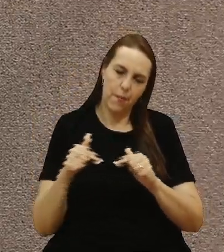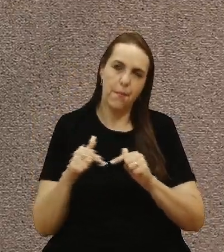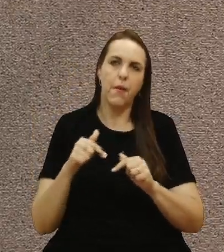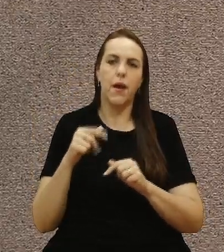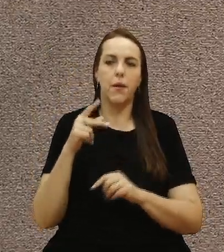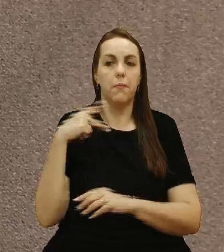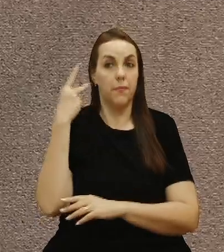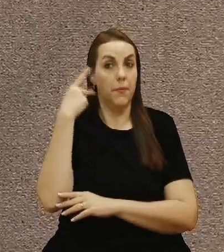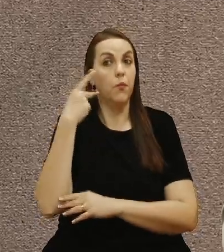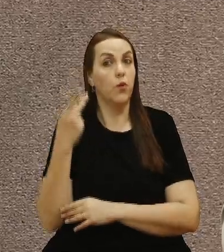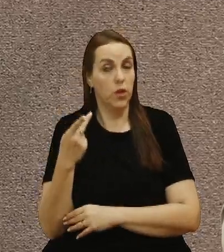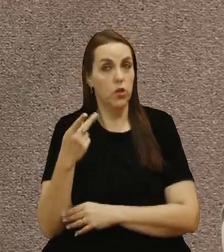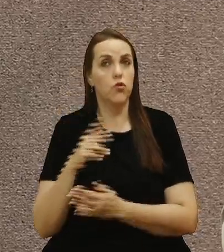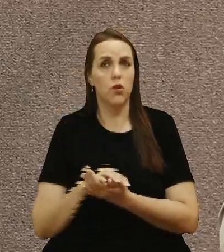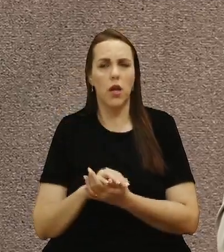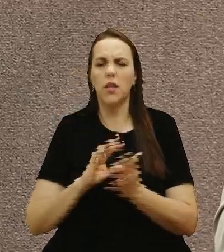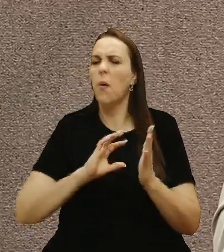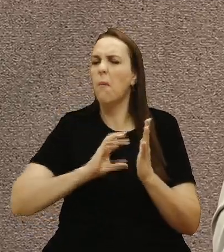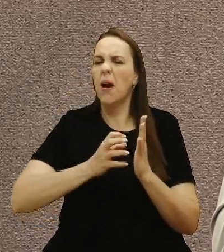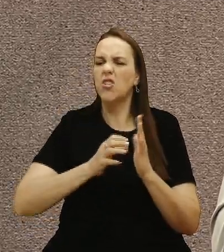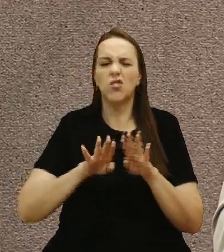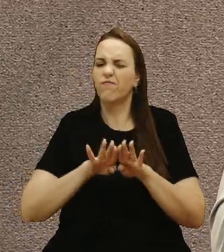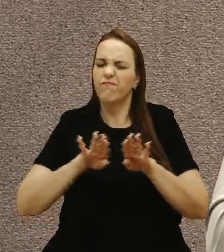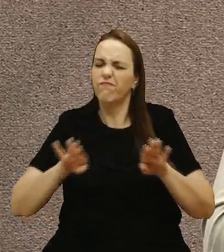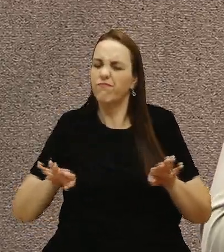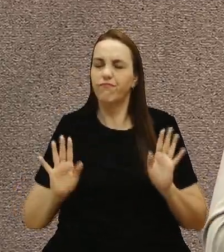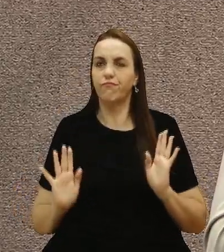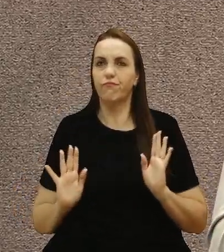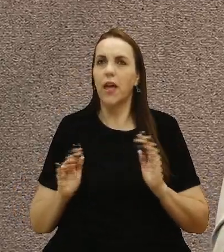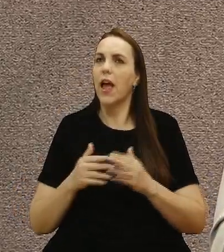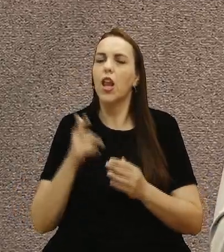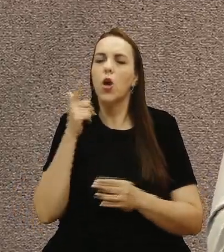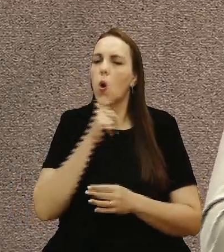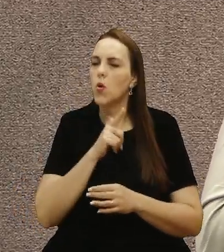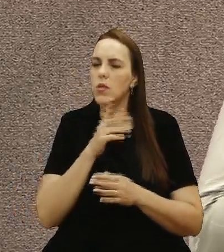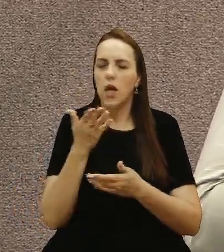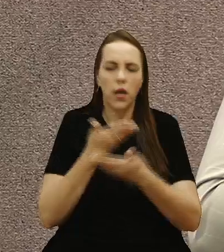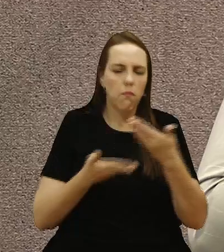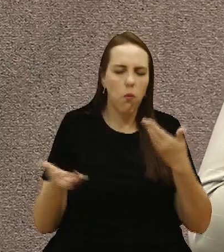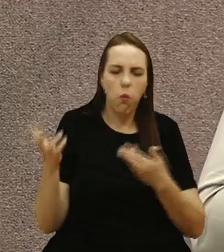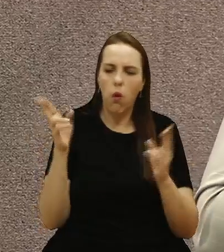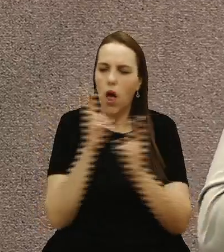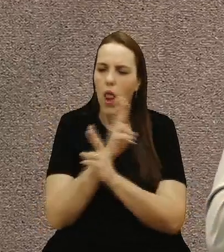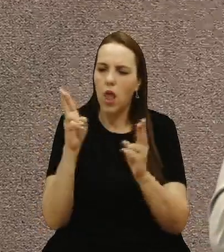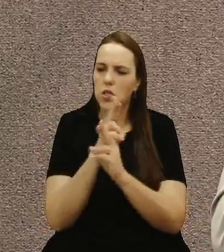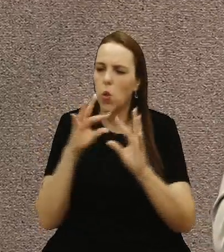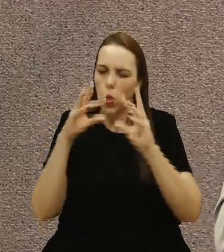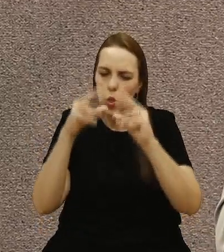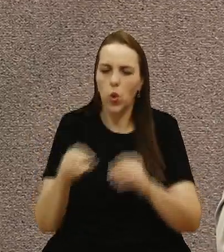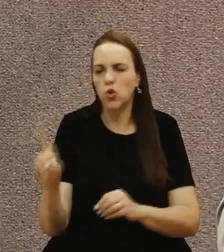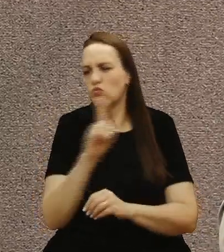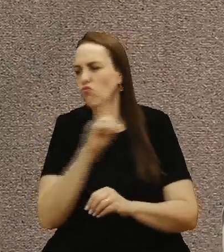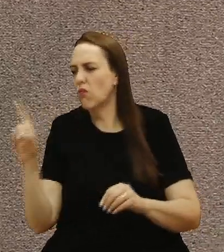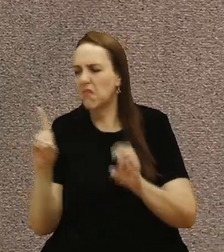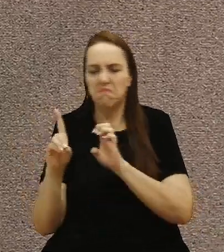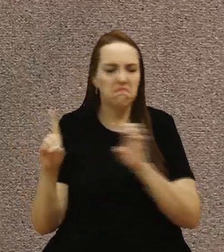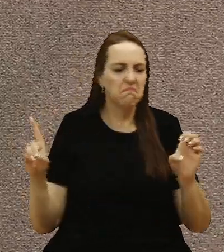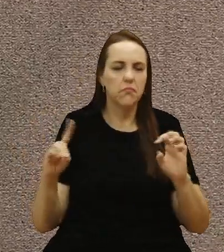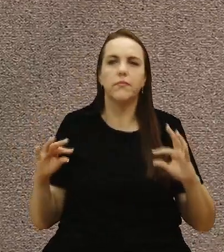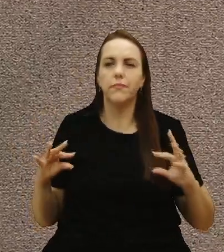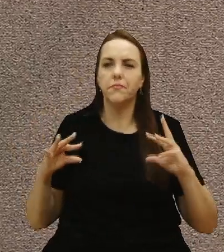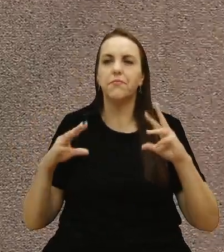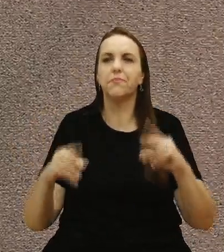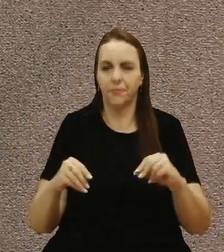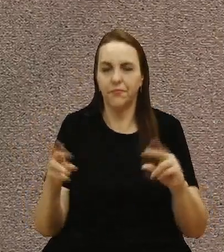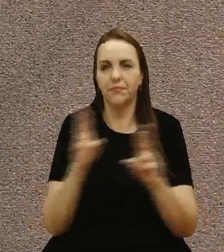eu diria que é uma política apartidária, consegue sentar do extremo esquerdo ao extremo direito, vereador Pedro. O senhor esteve aqui também, junto com outros colegas vereadores, e pôde